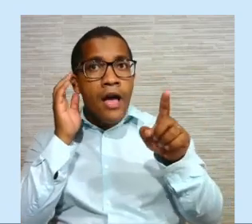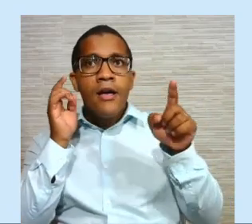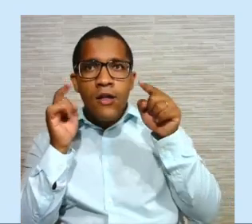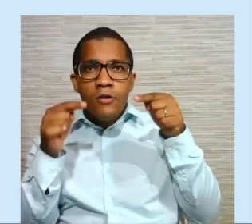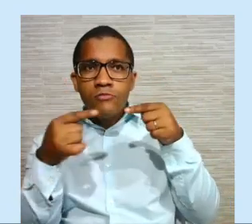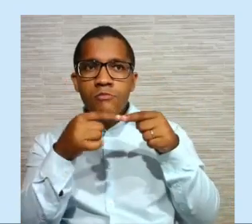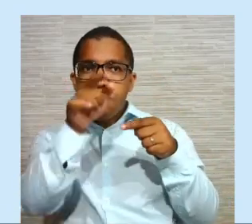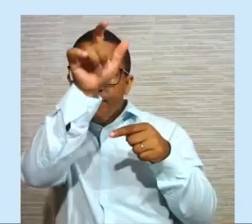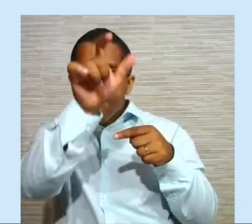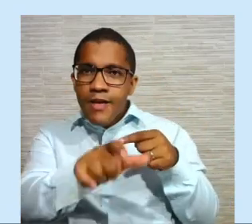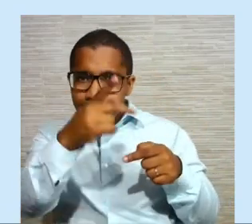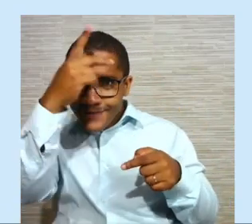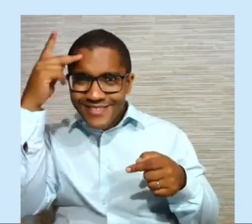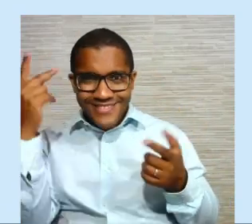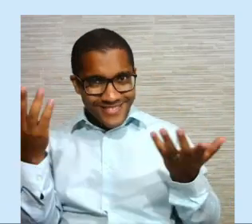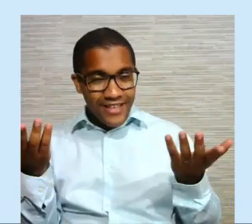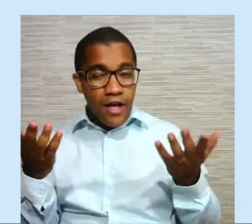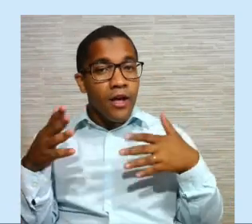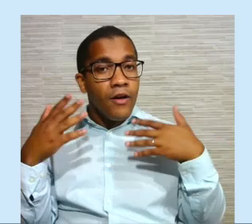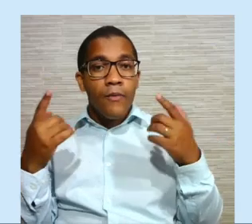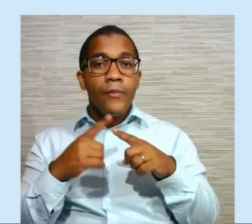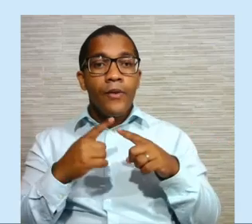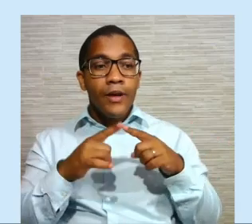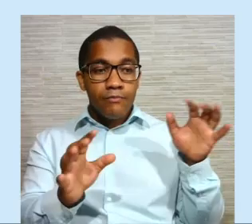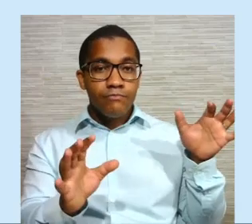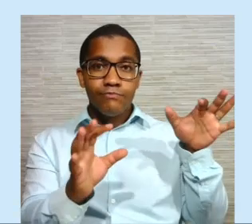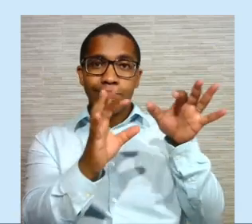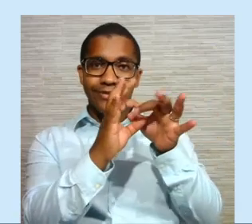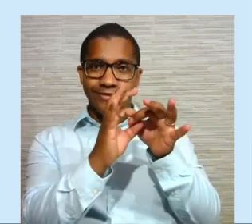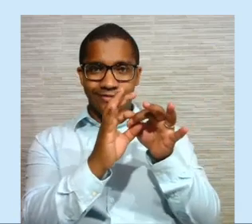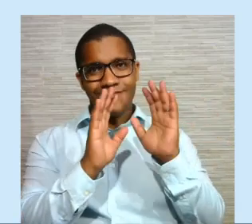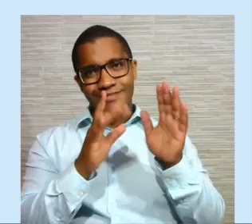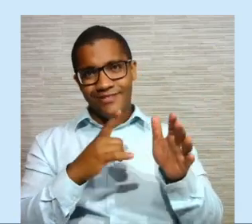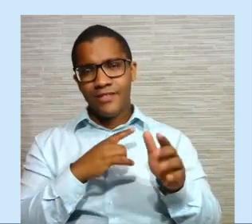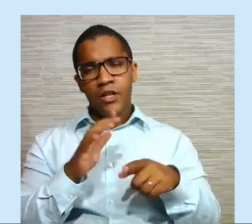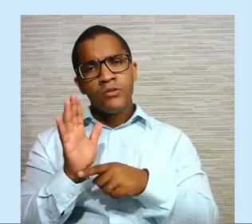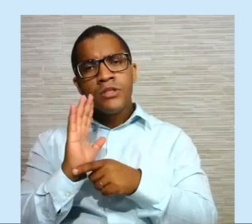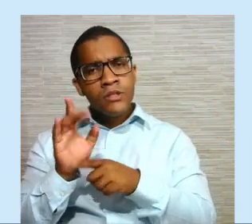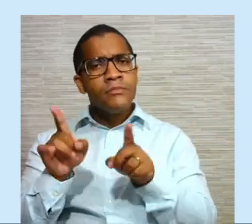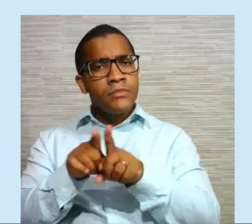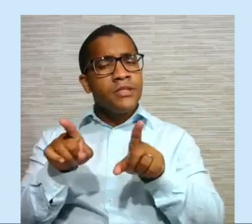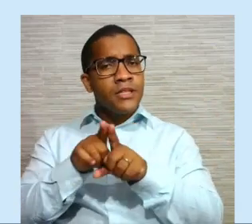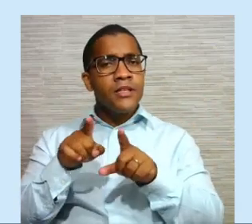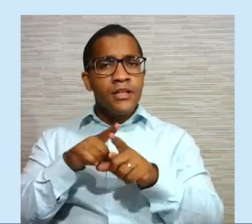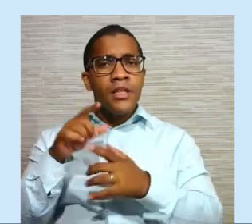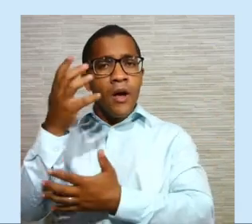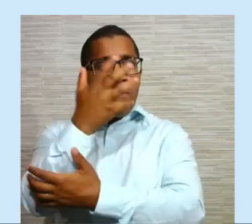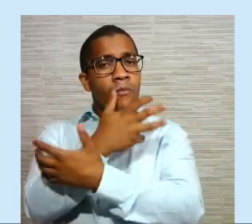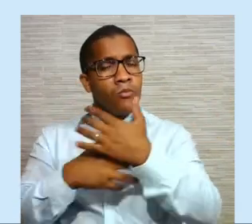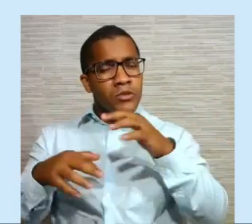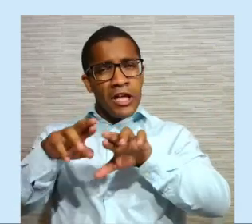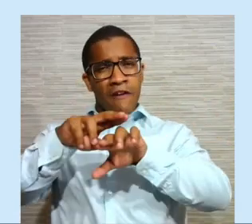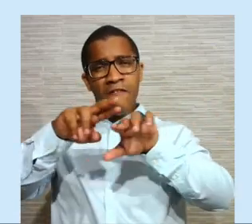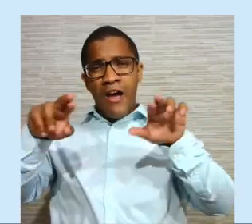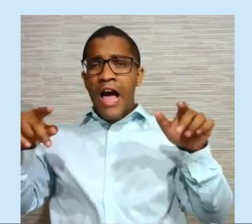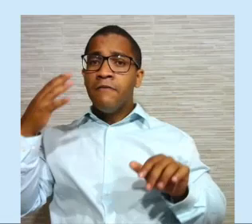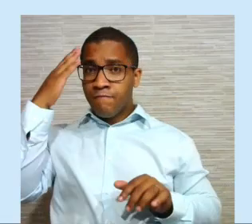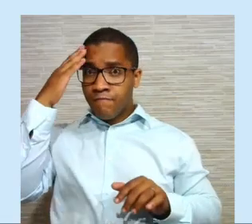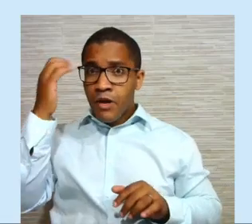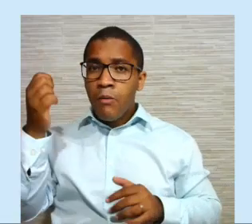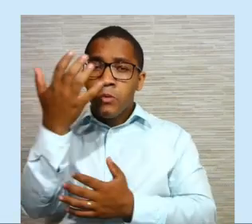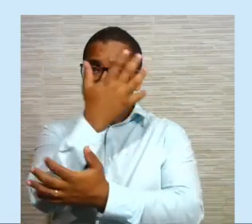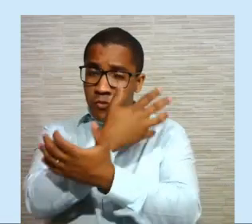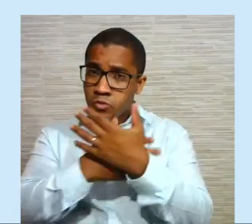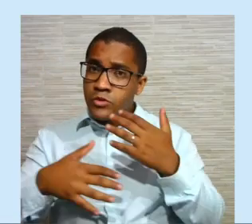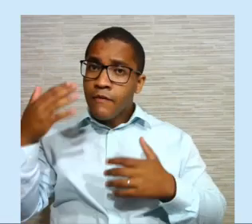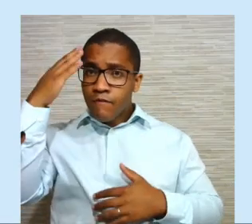causa dessa união, né? Da música com a teledramaturgia, com o cinema também. O cinema lançou grandes trilhas